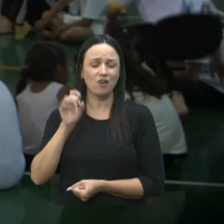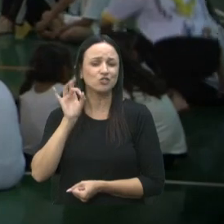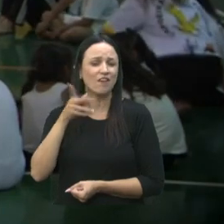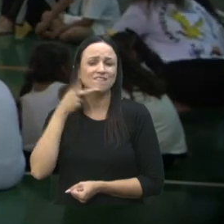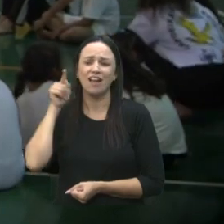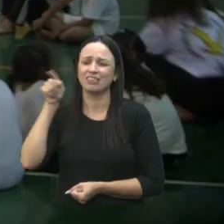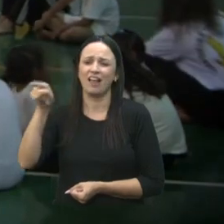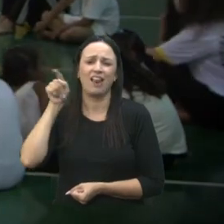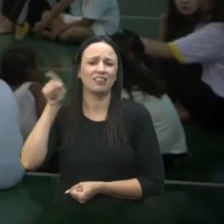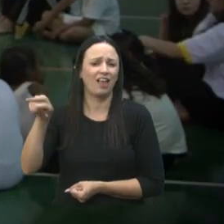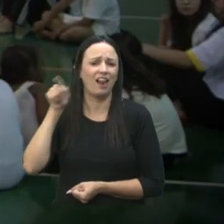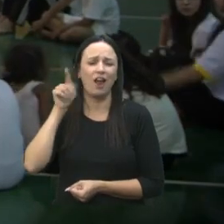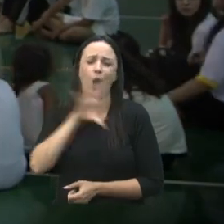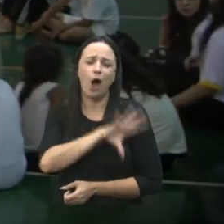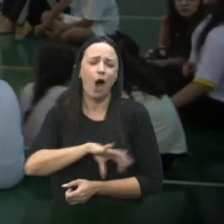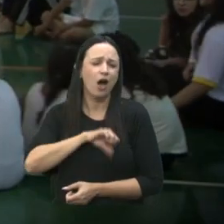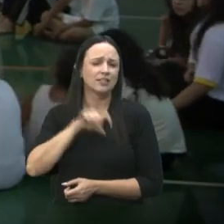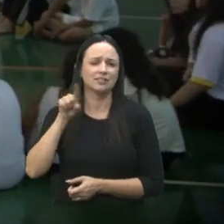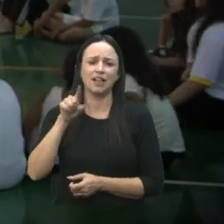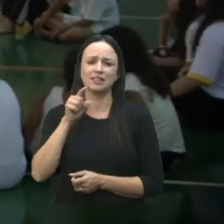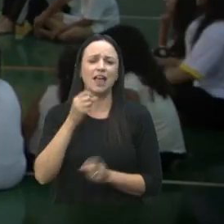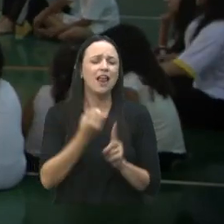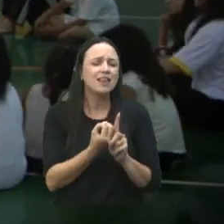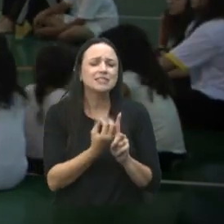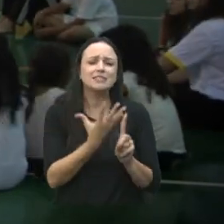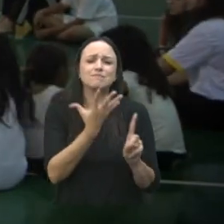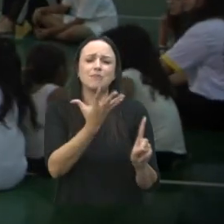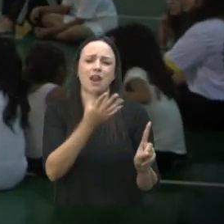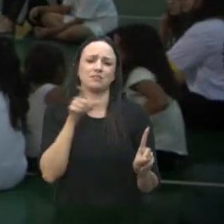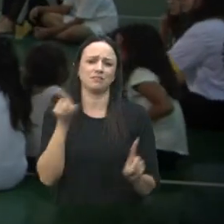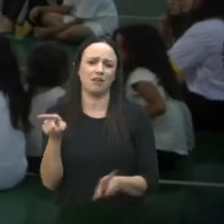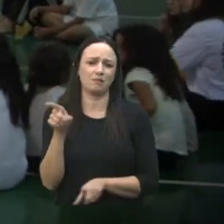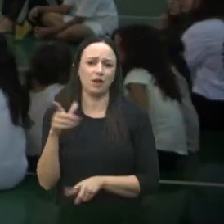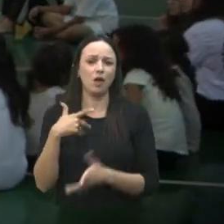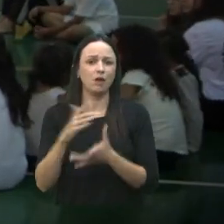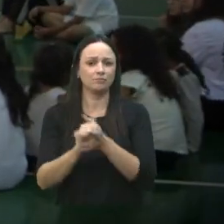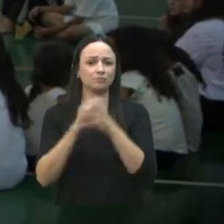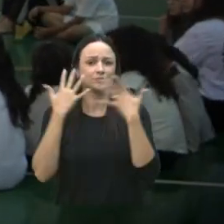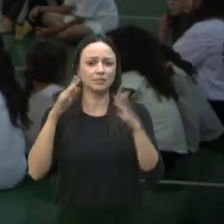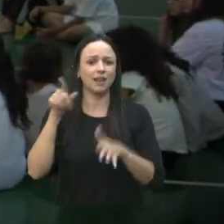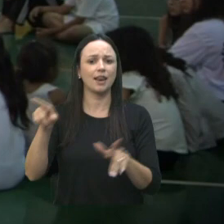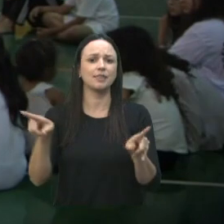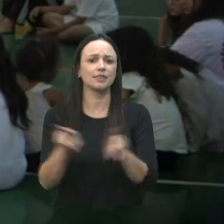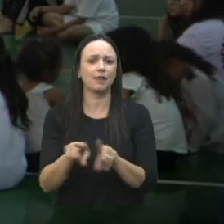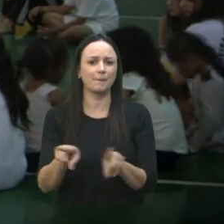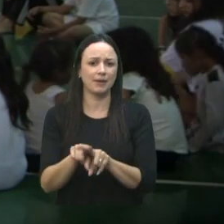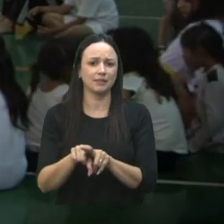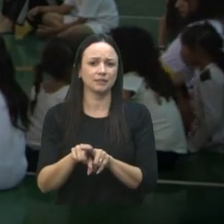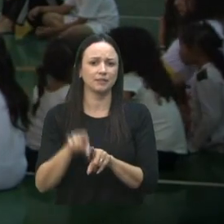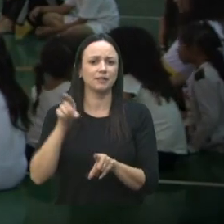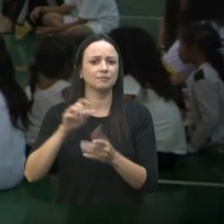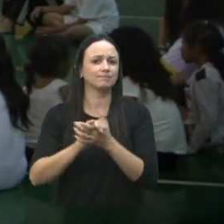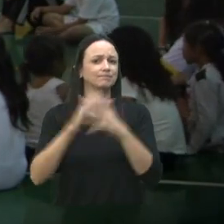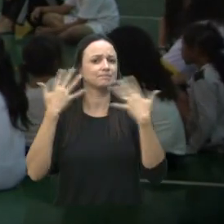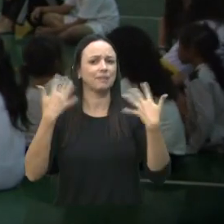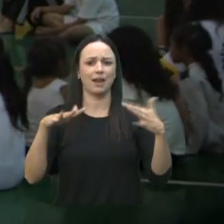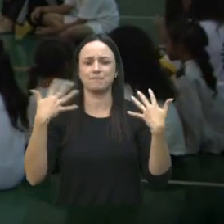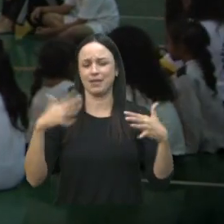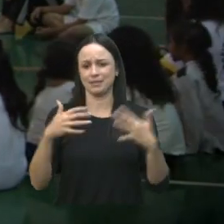gosta dele, é uma inspiração para ele. E eu quero parabenizar ele também, que ele está de